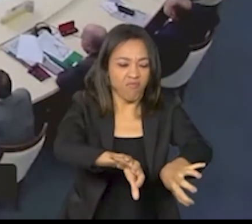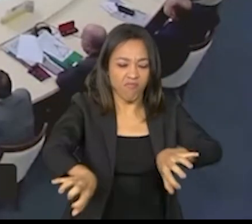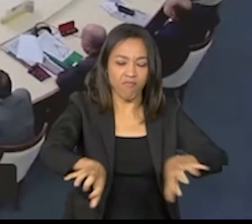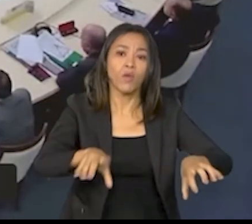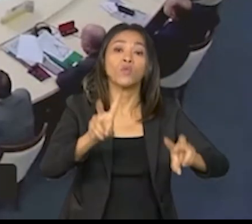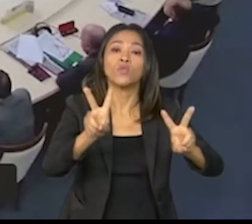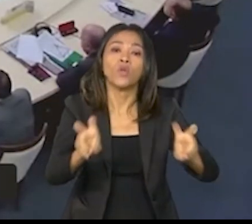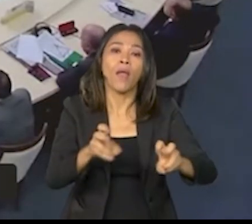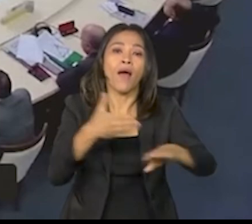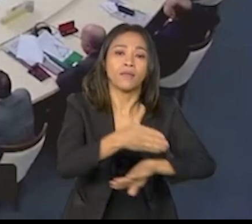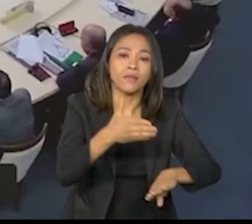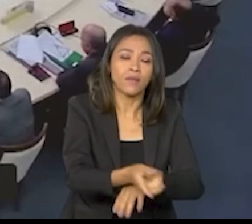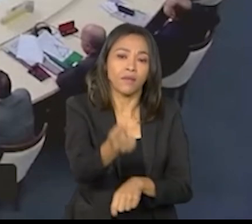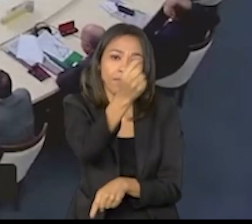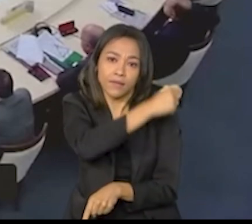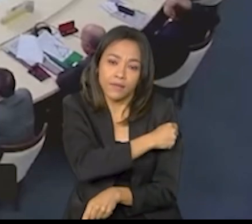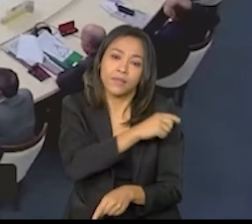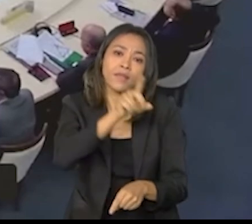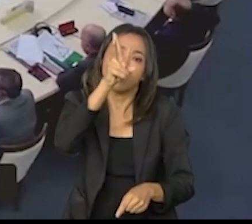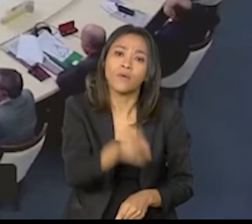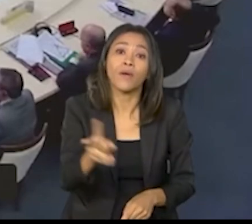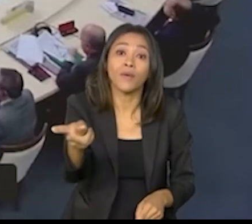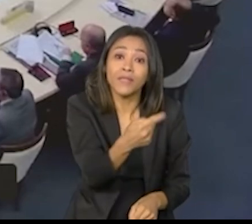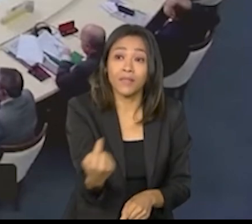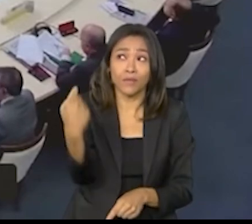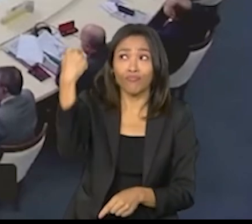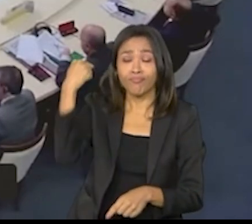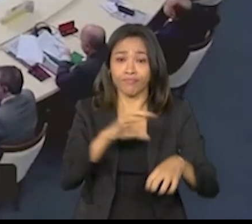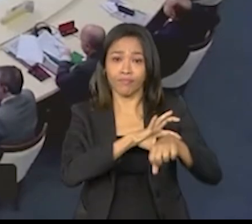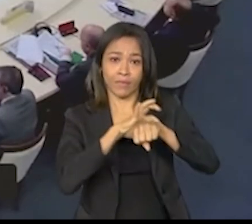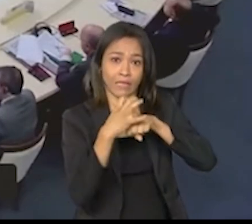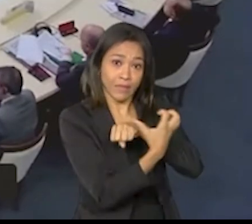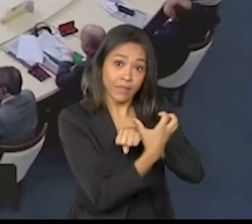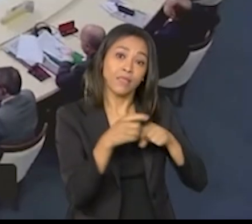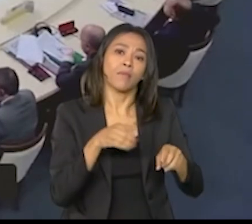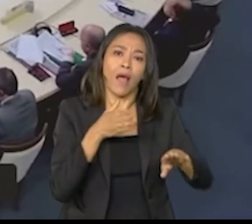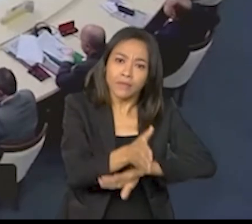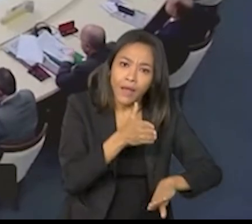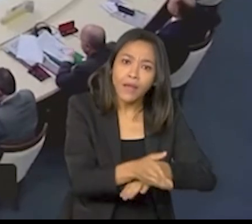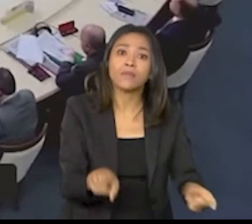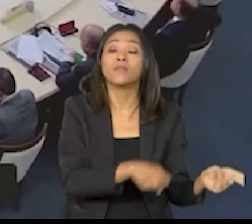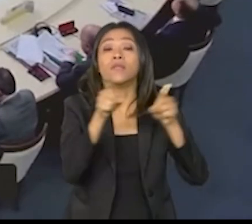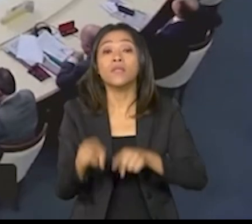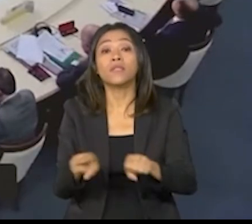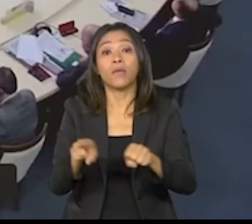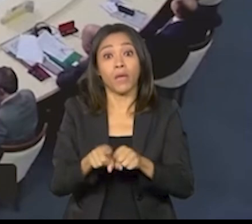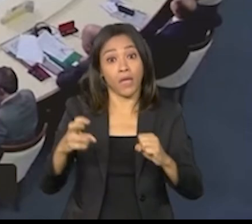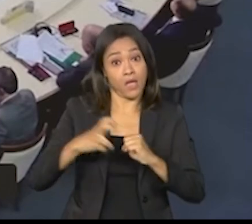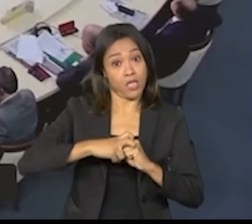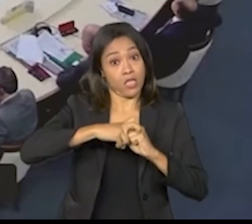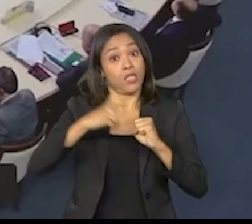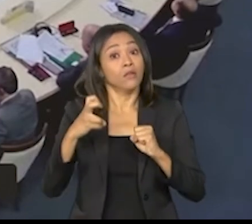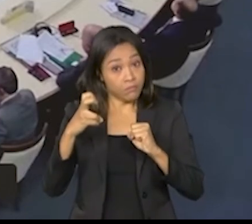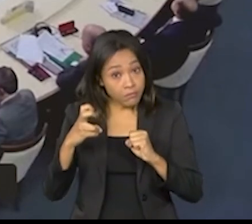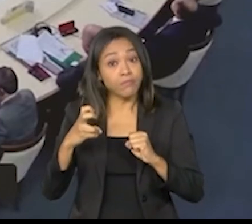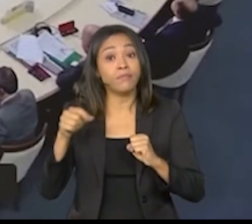vacinas e medicamentos como ocorreu na pandemia nem no desenvolvimento da Inteligência Artificial que caminha